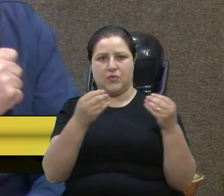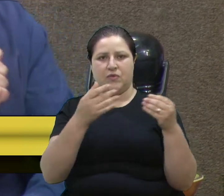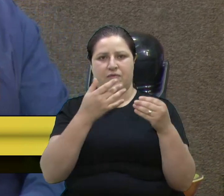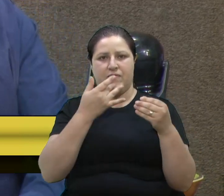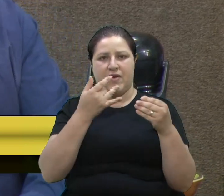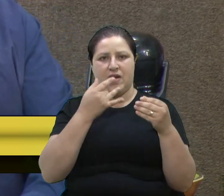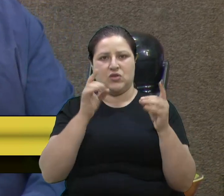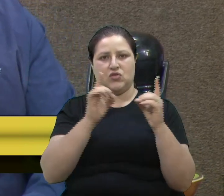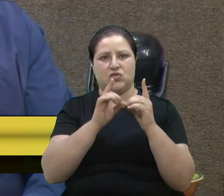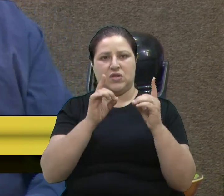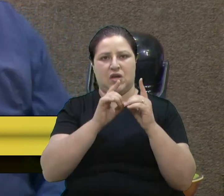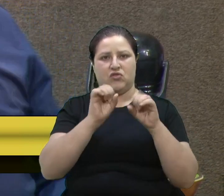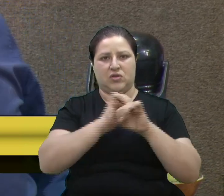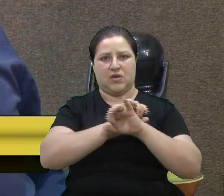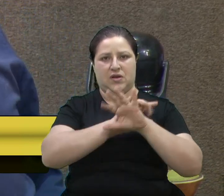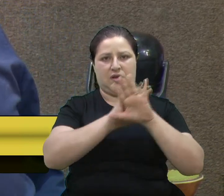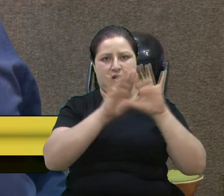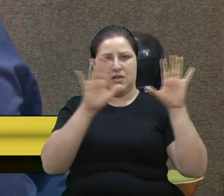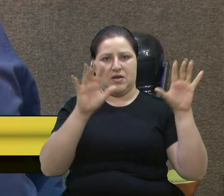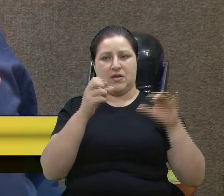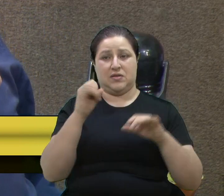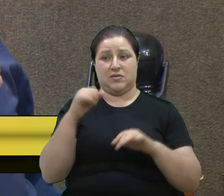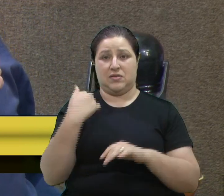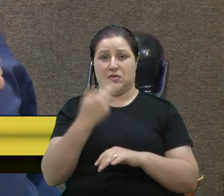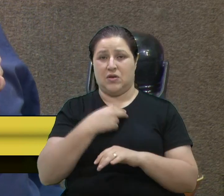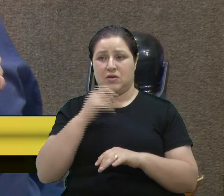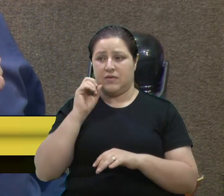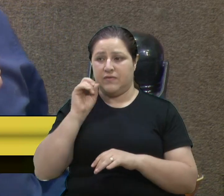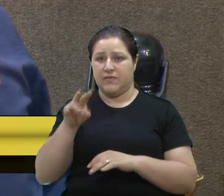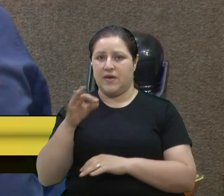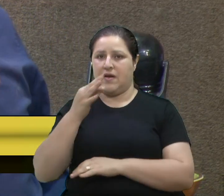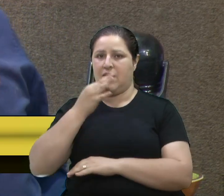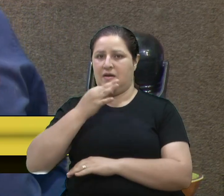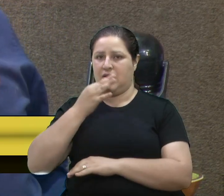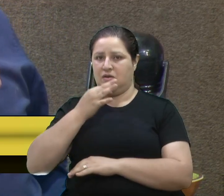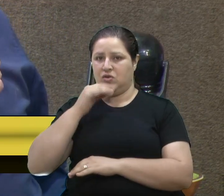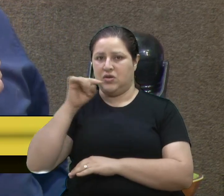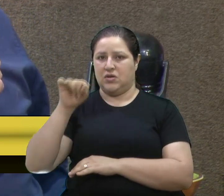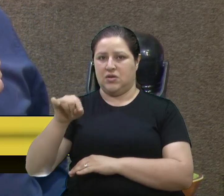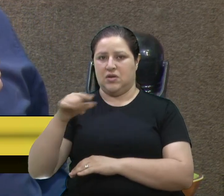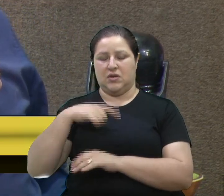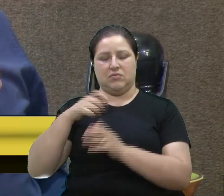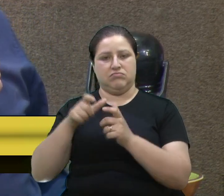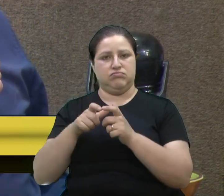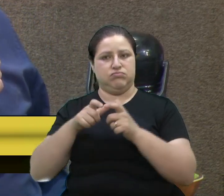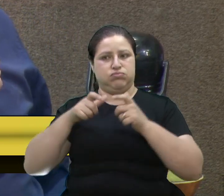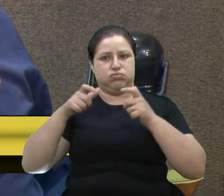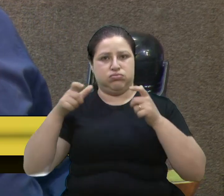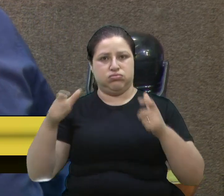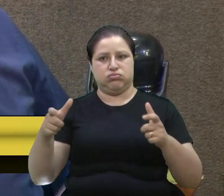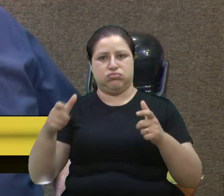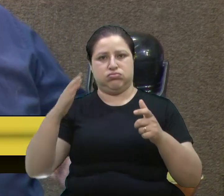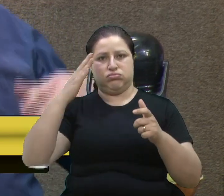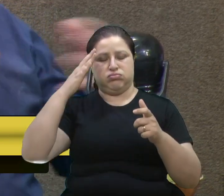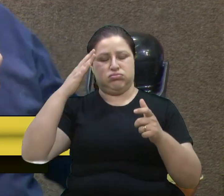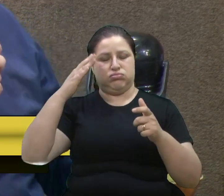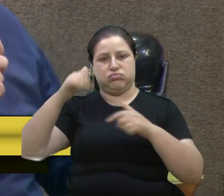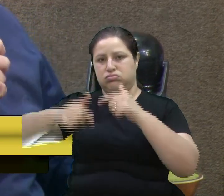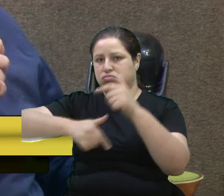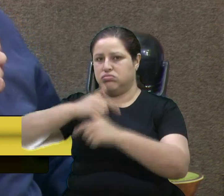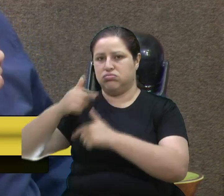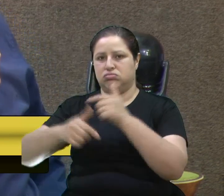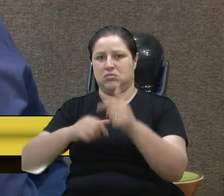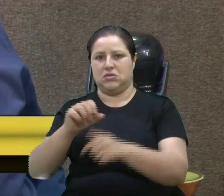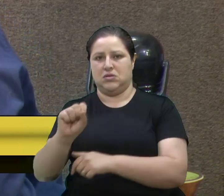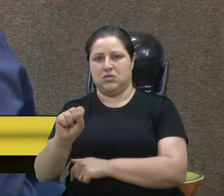clara. E se nós formos ver Caxias do Sul, pela pujança do SAMAI e do próprio